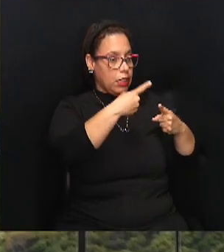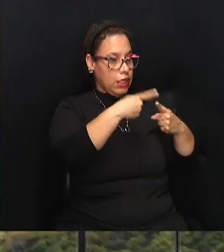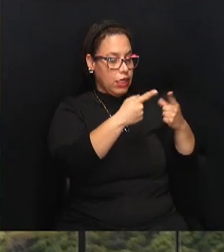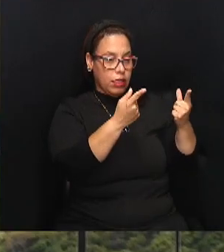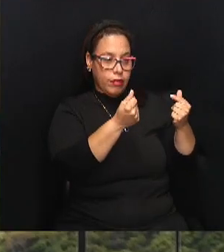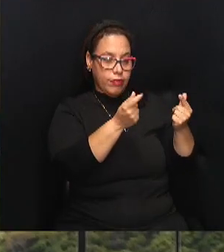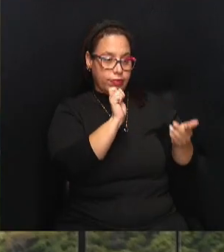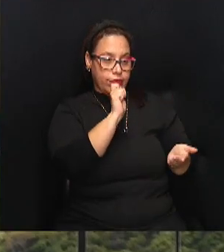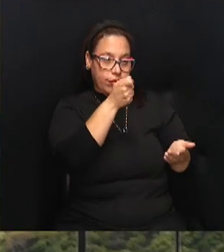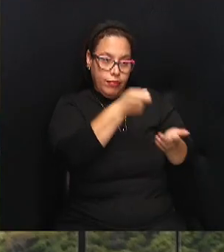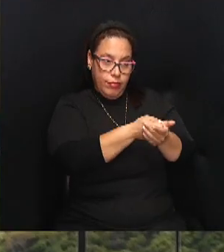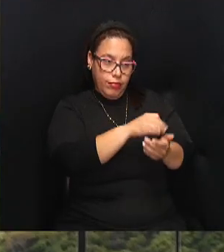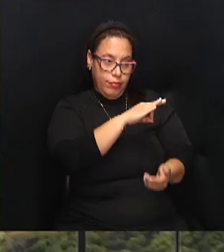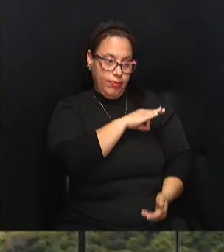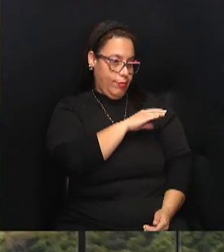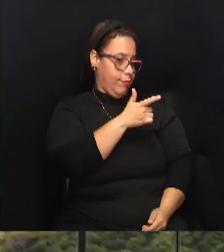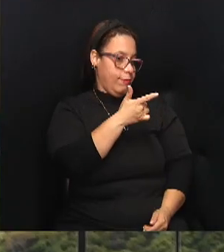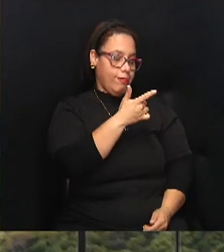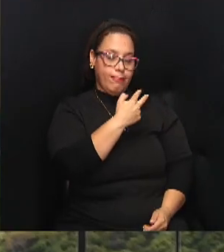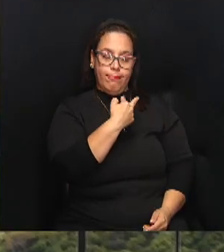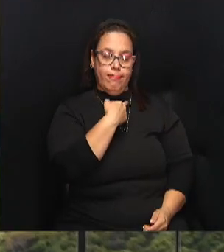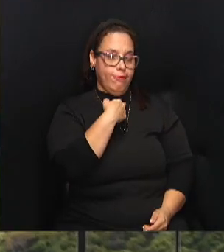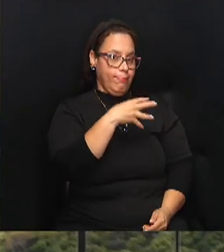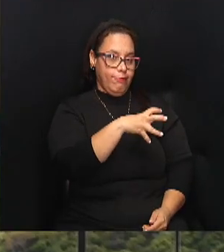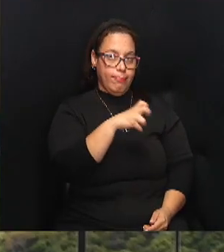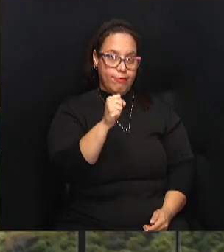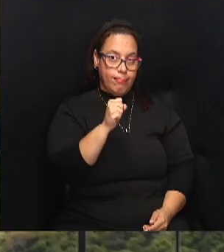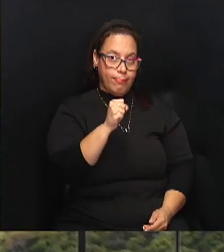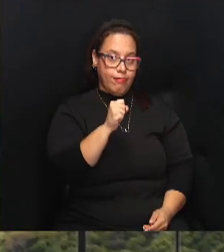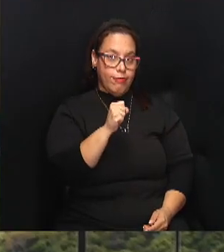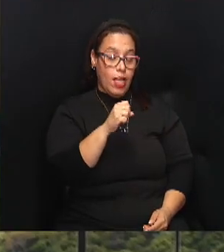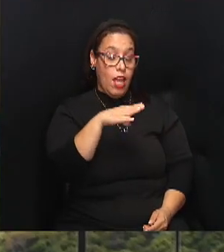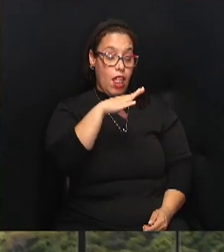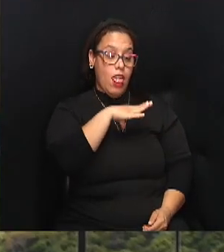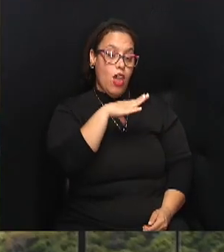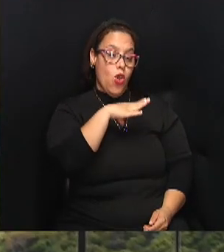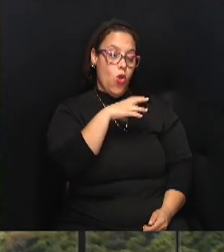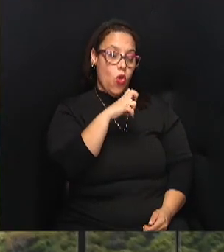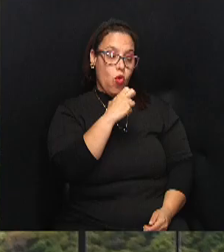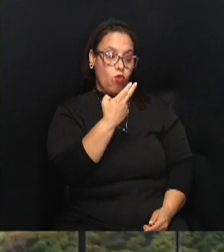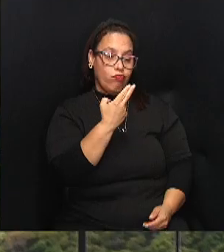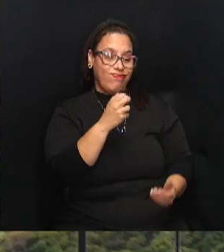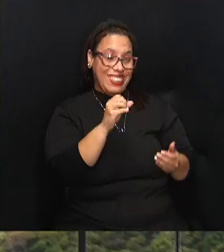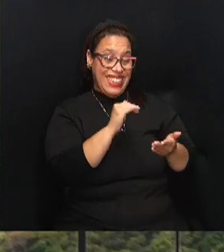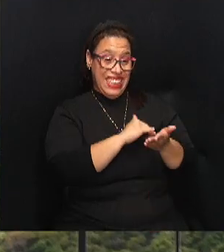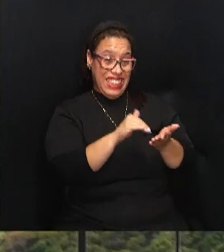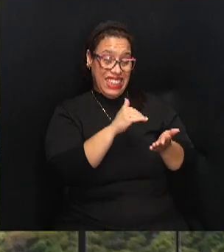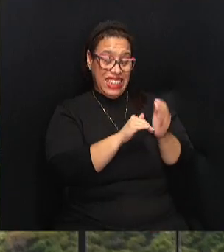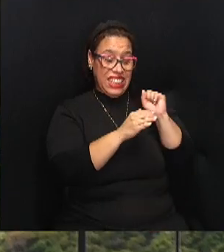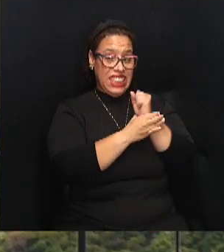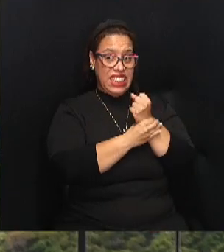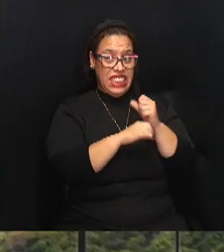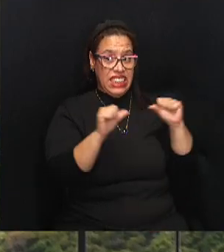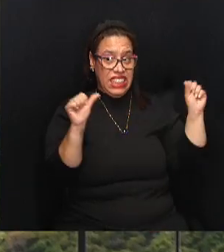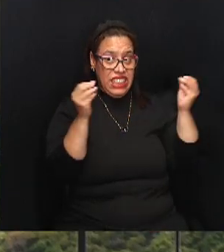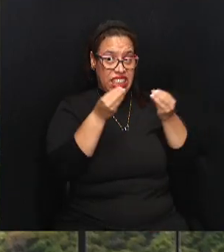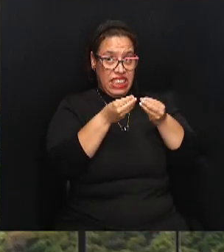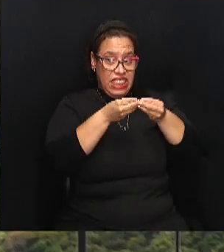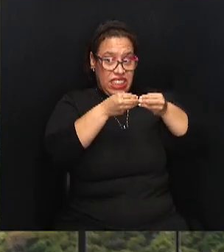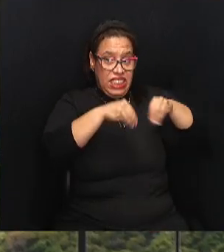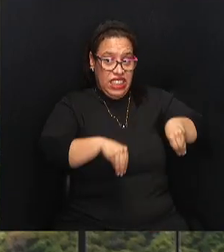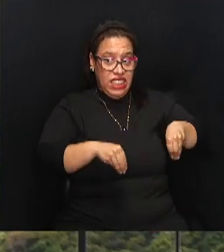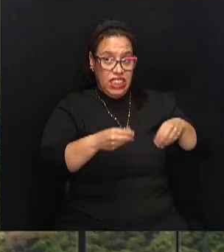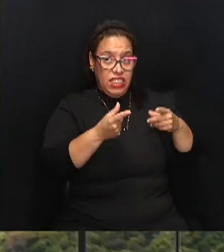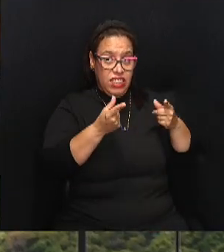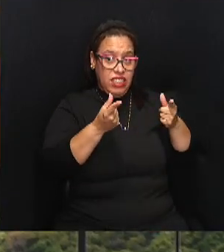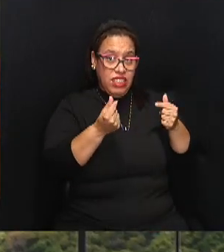para pagar os policiais não poderia sair do Tesouro Municipal, onerar a Secretaria de Segurança Pública, porque o orçamento